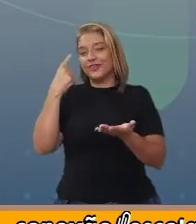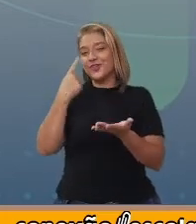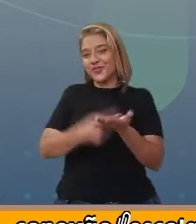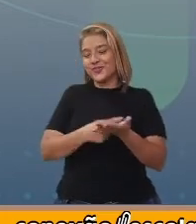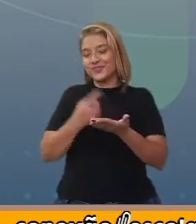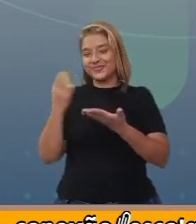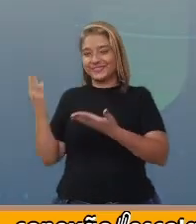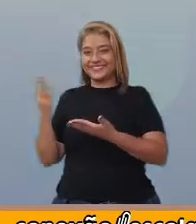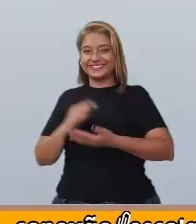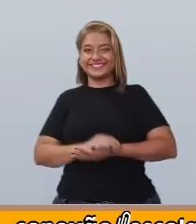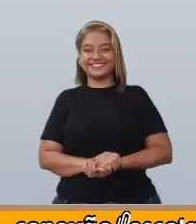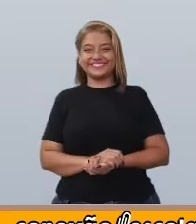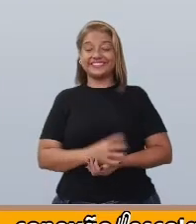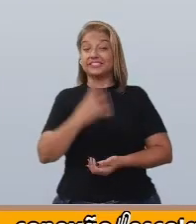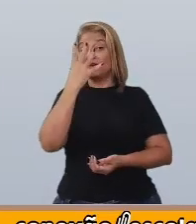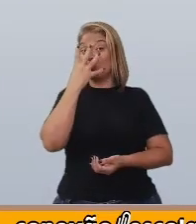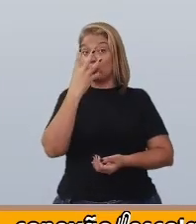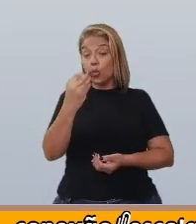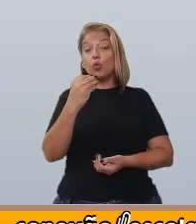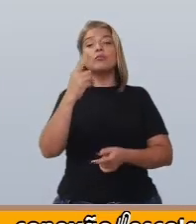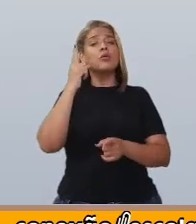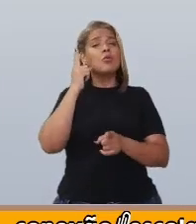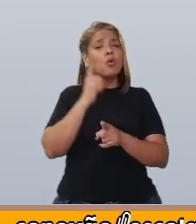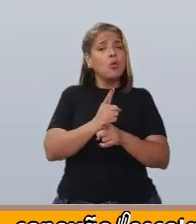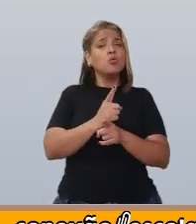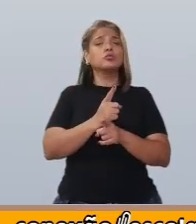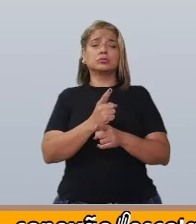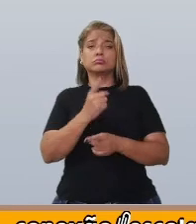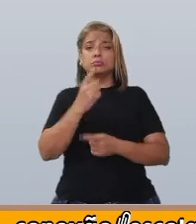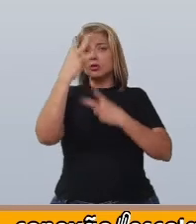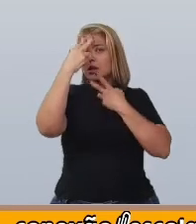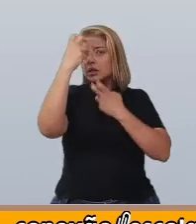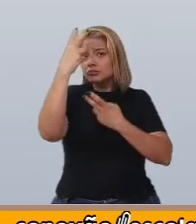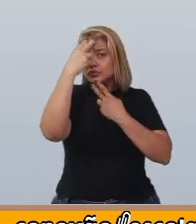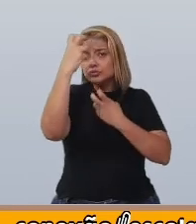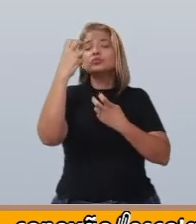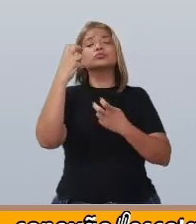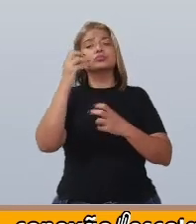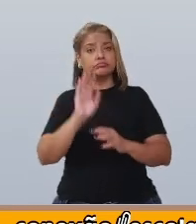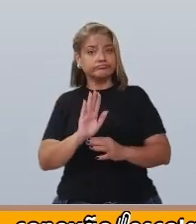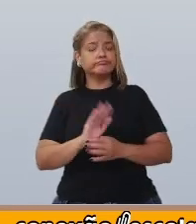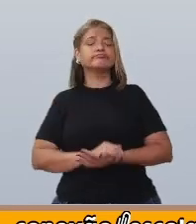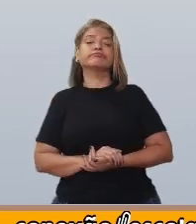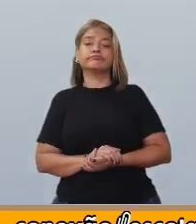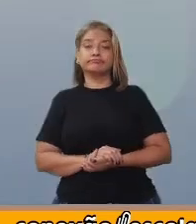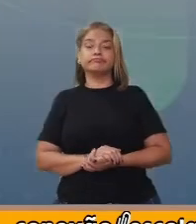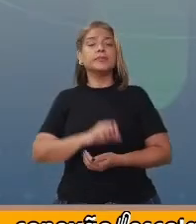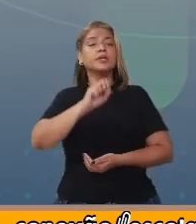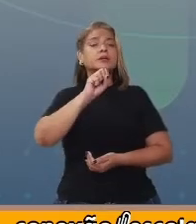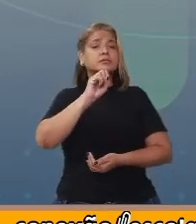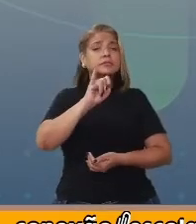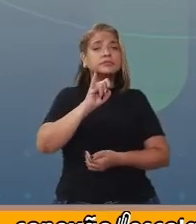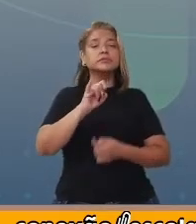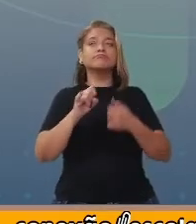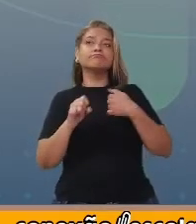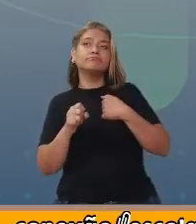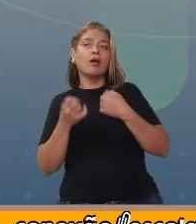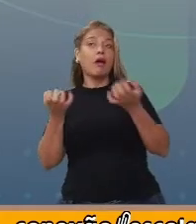Vejam só. O lobo encontrou os cabritinhos. Bom, se eu quero fazer